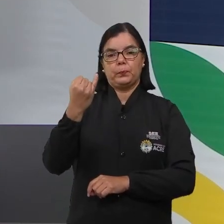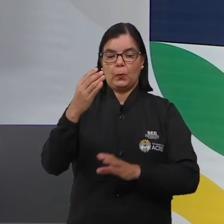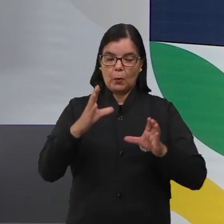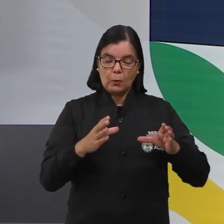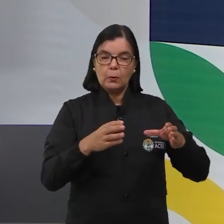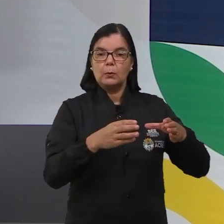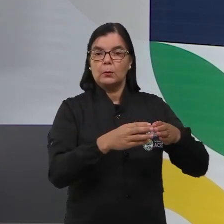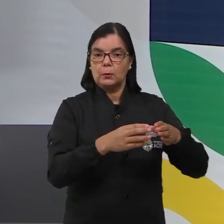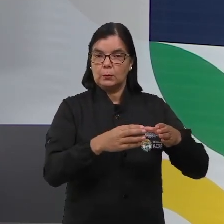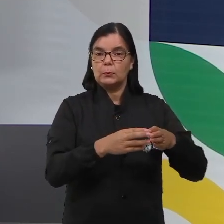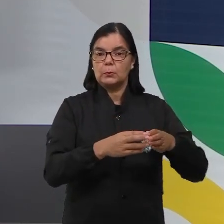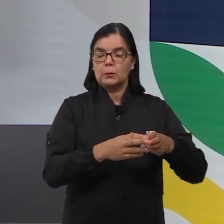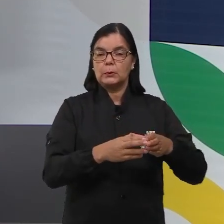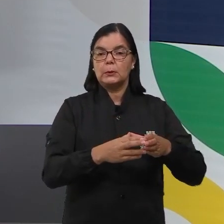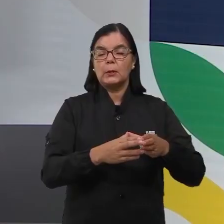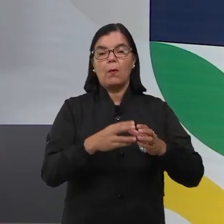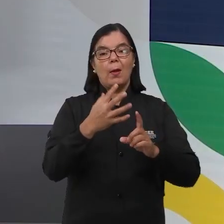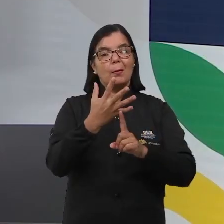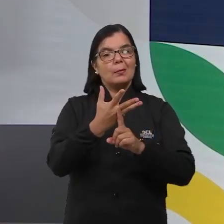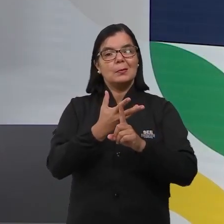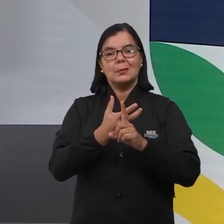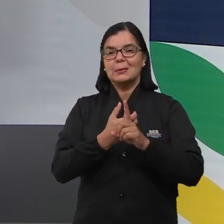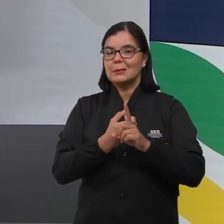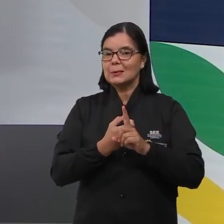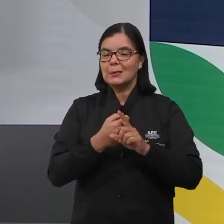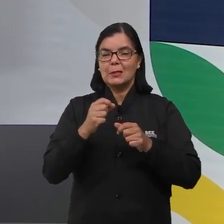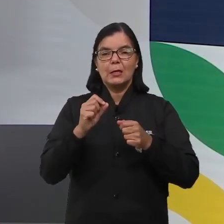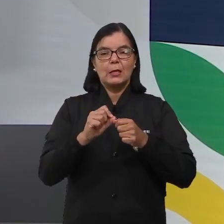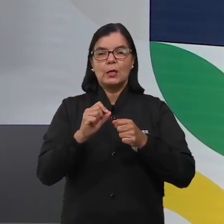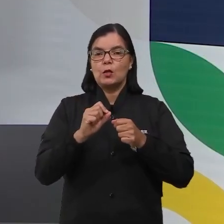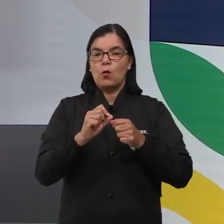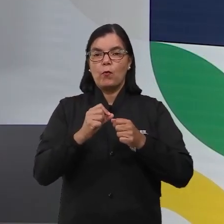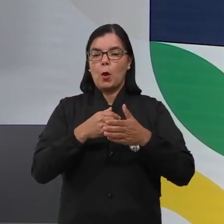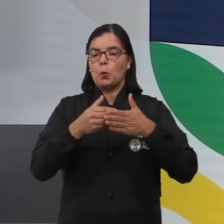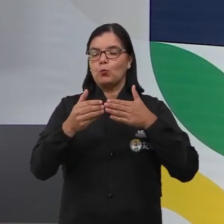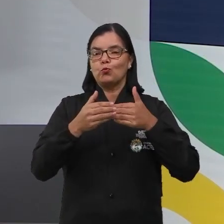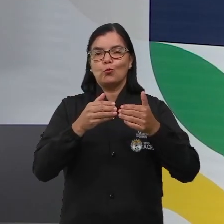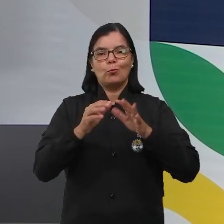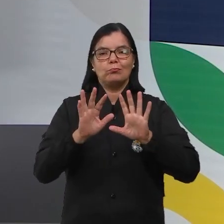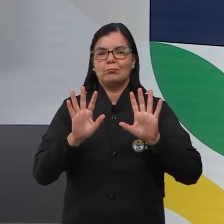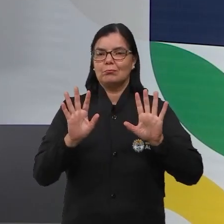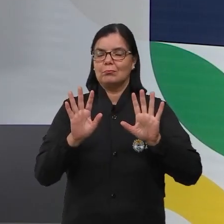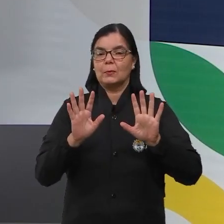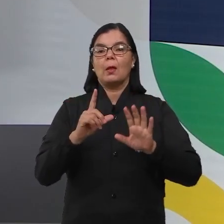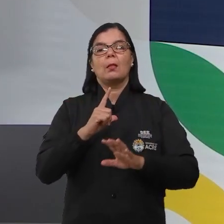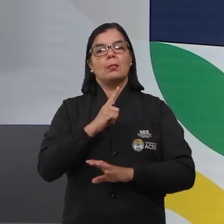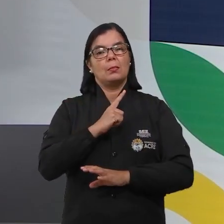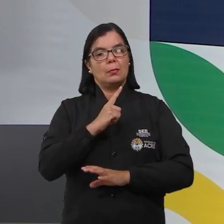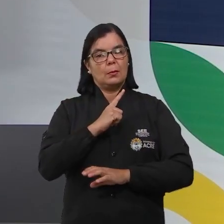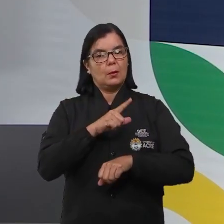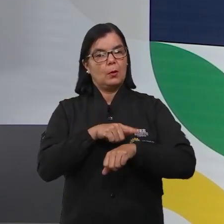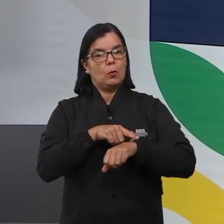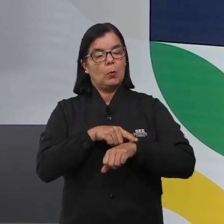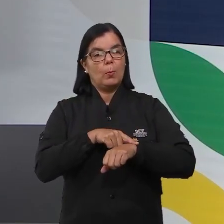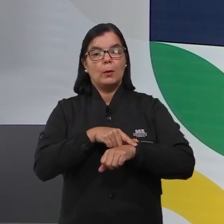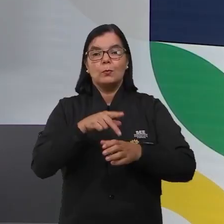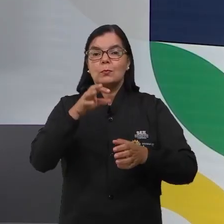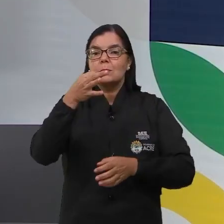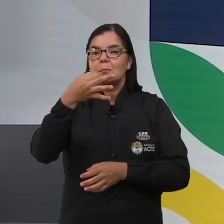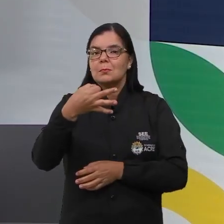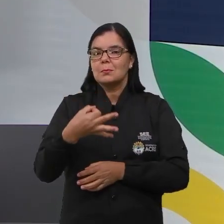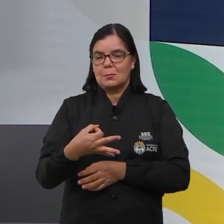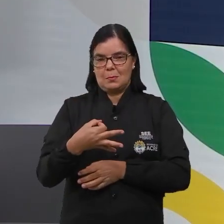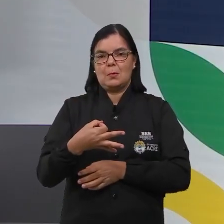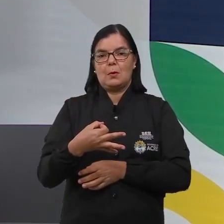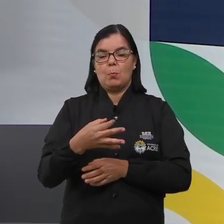tribo. Então, essa arte, ela não é produzida de qualquer maneira. Existe um momento especial para